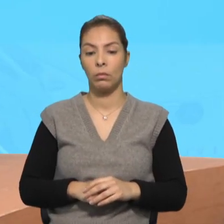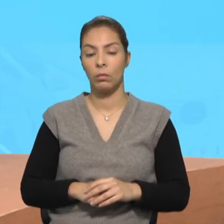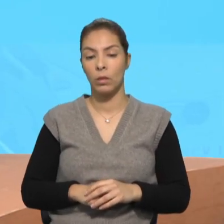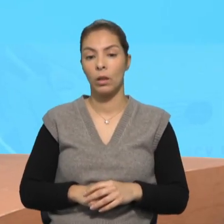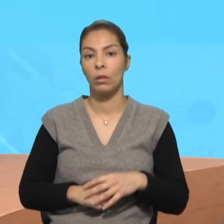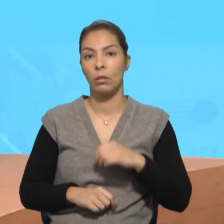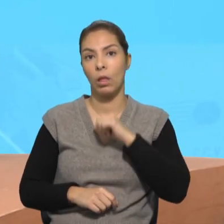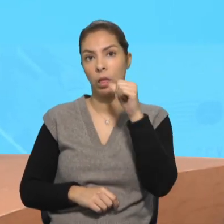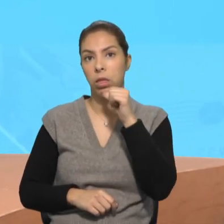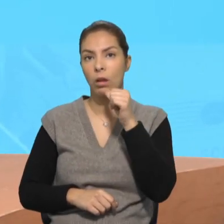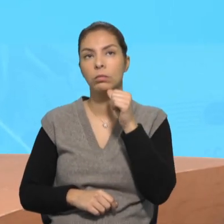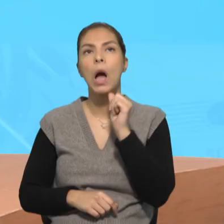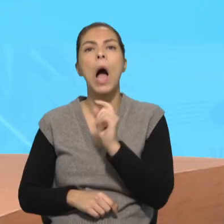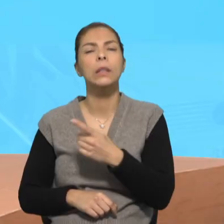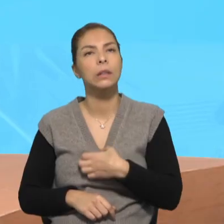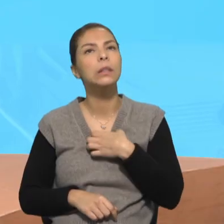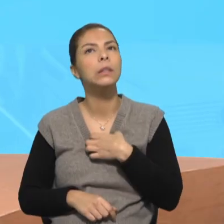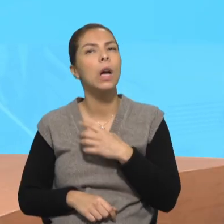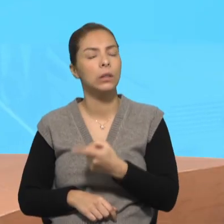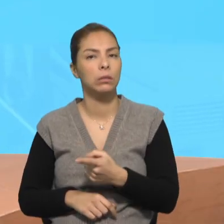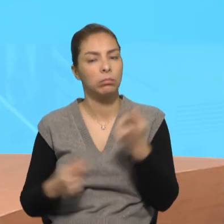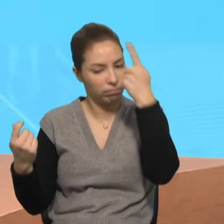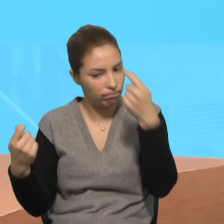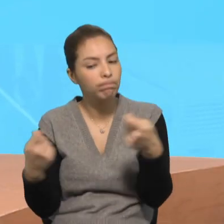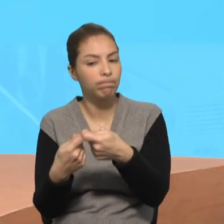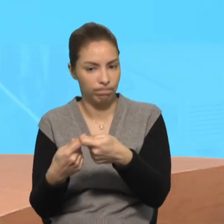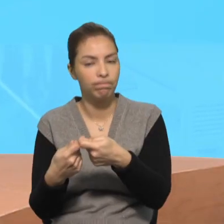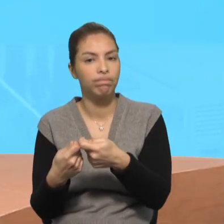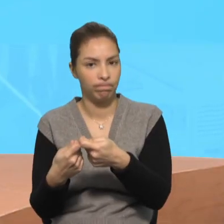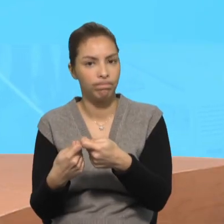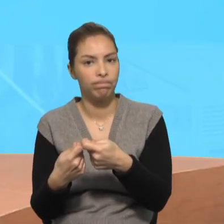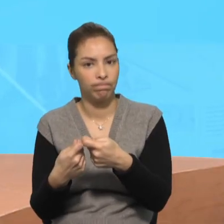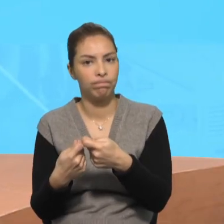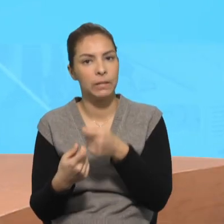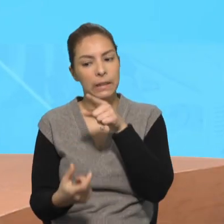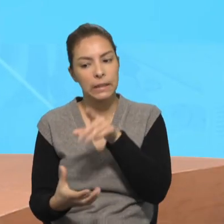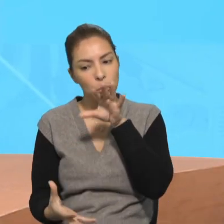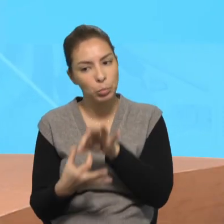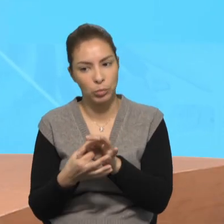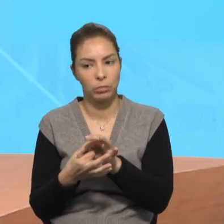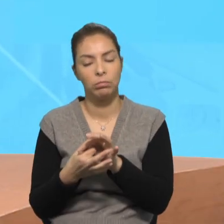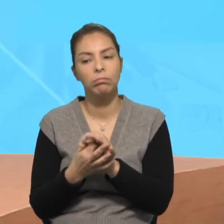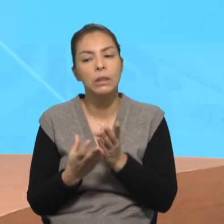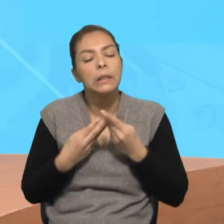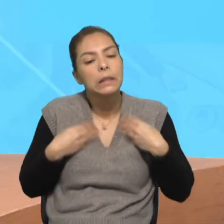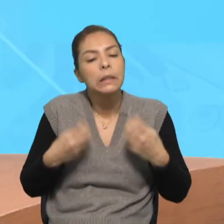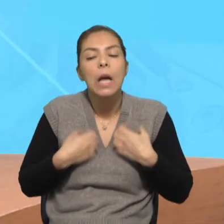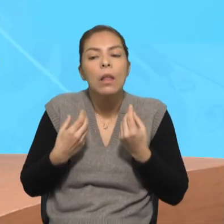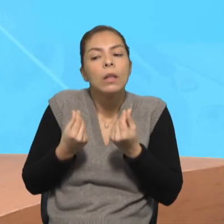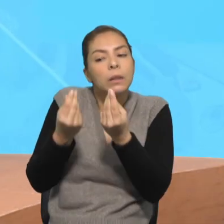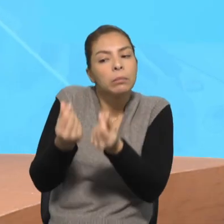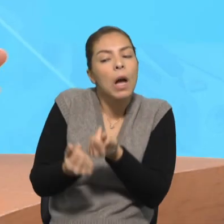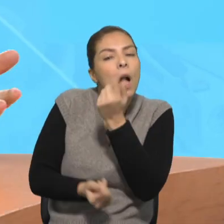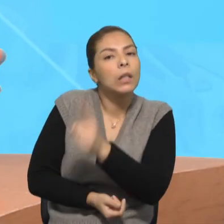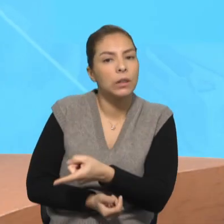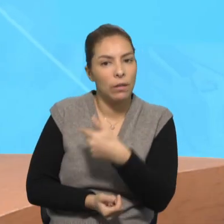que se inaugura, é uma palavra adequada ao espírito desta celebração